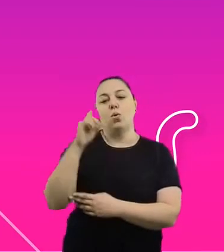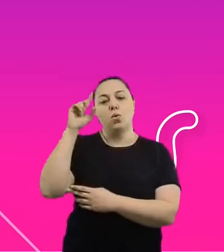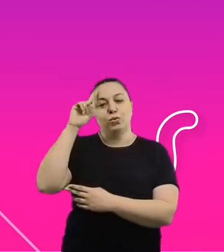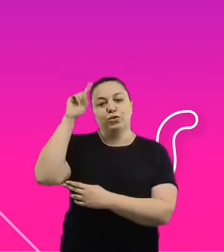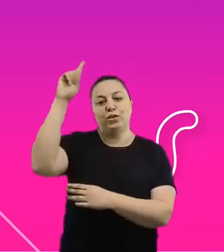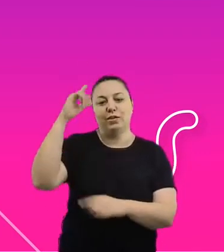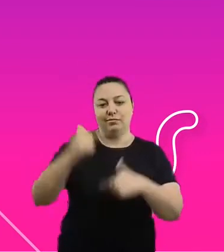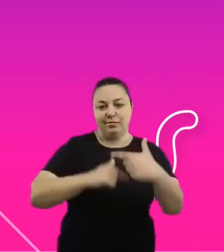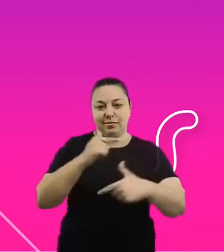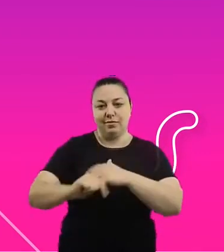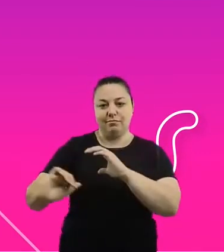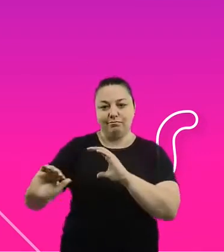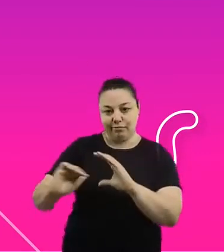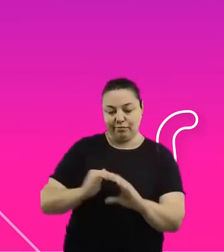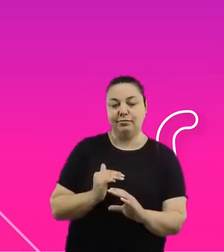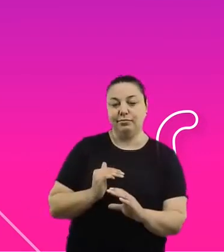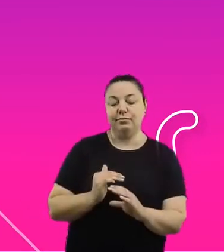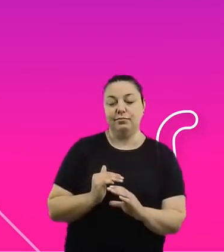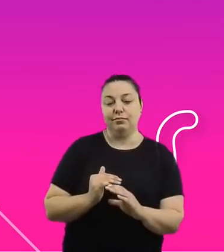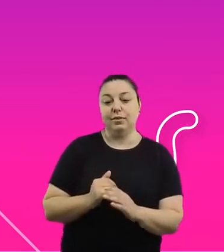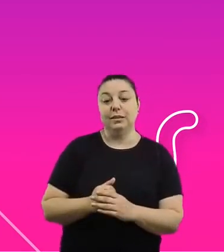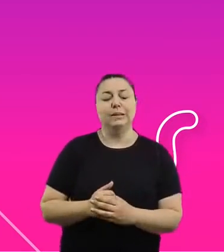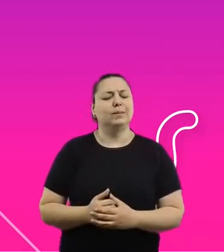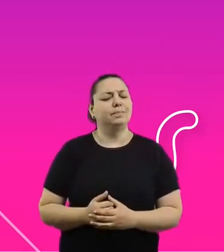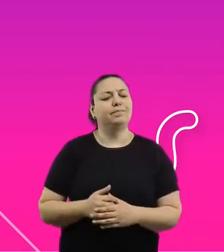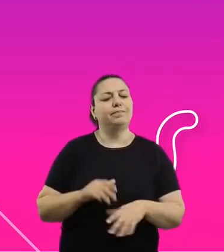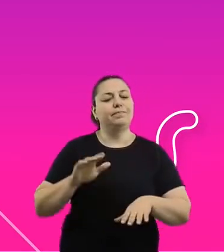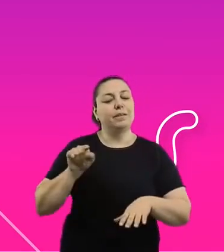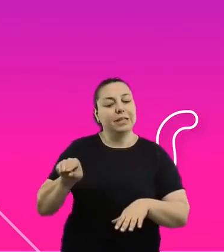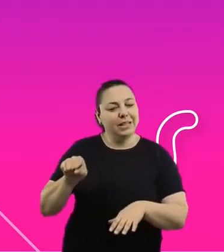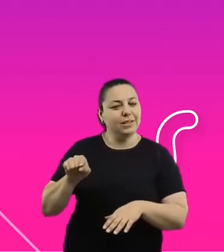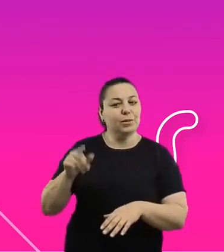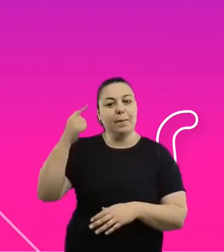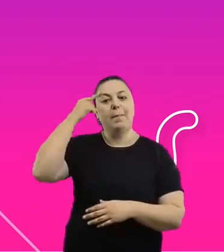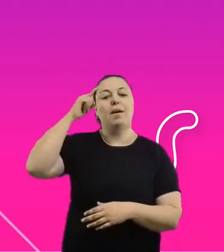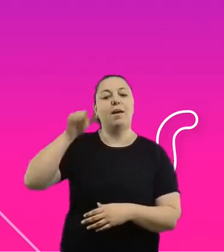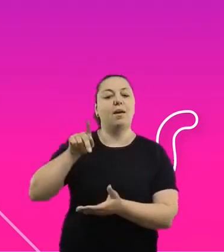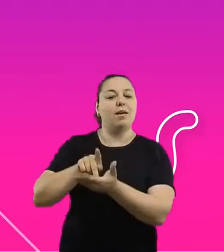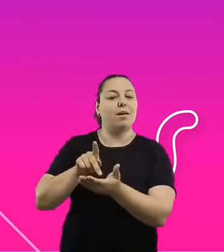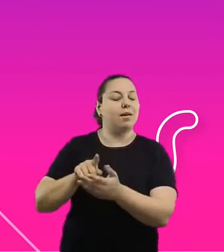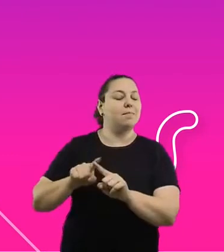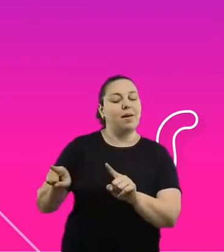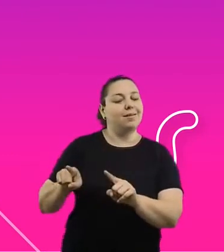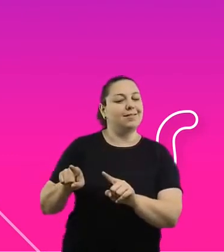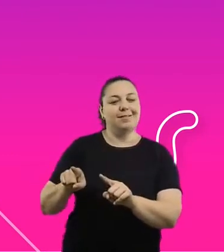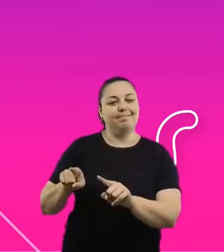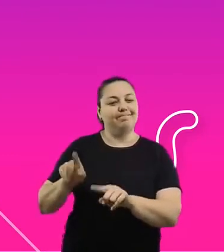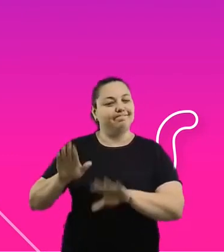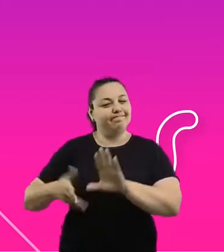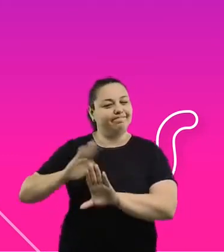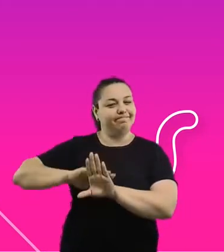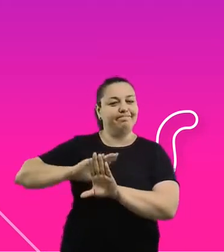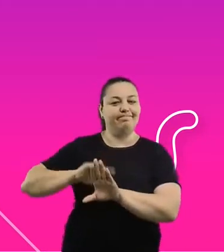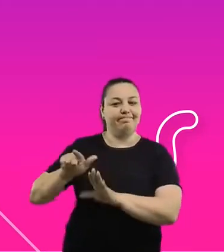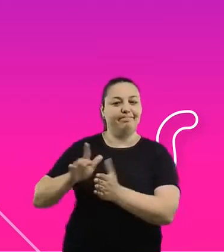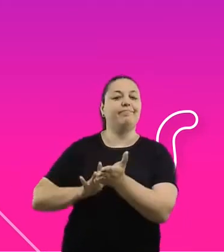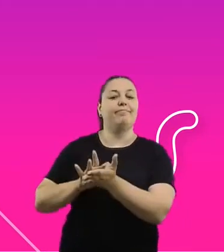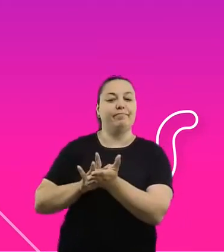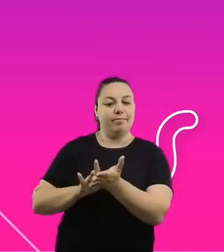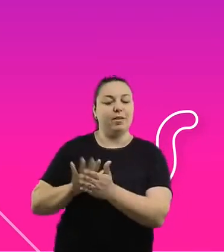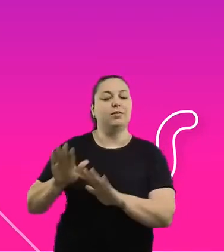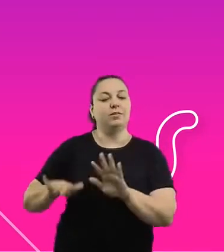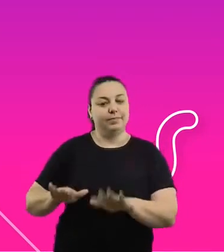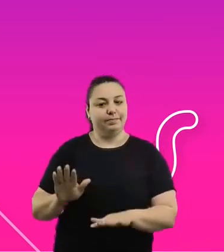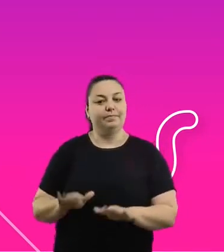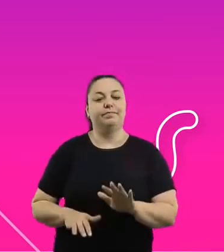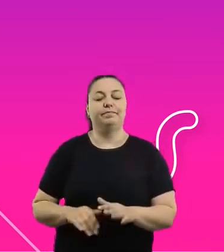realidade, aquilo pode não ser realmente aquela instituição ou aquela pessoa que você tem um certo nível de confiança. E como é que